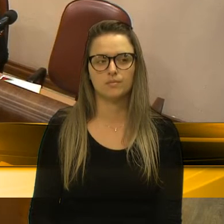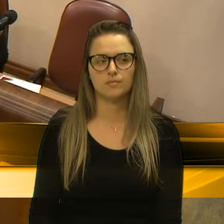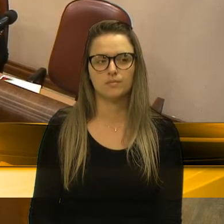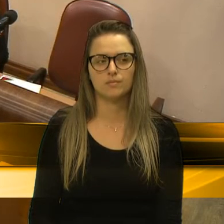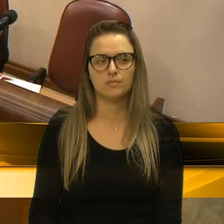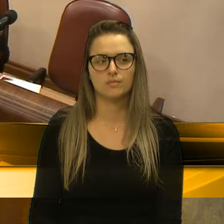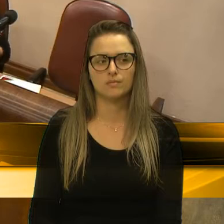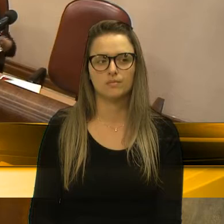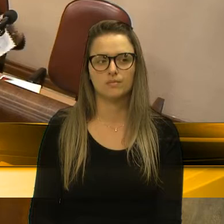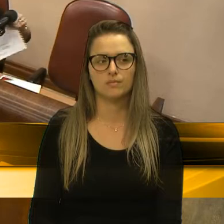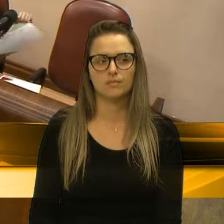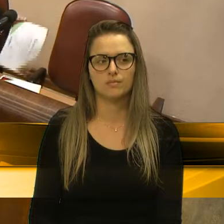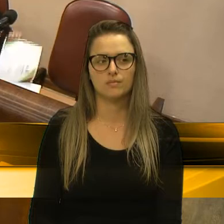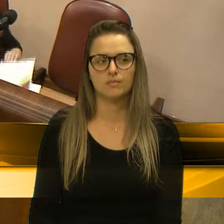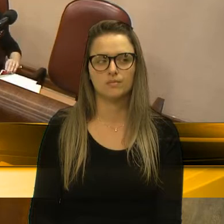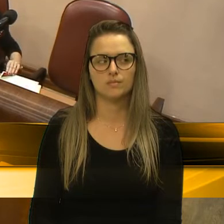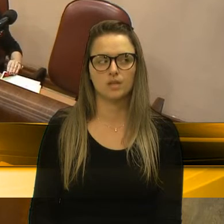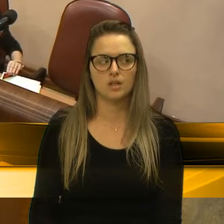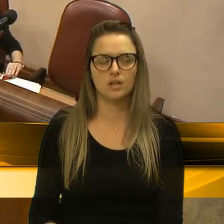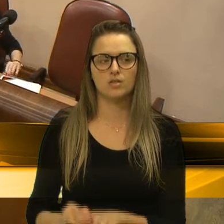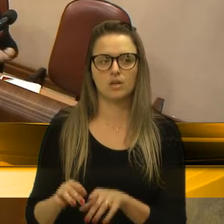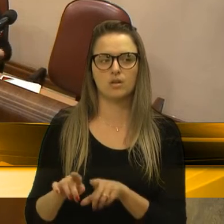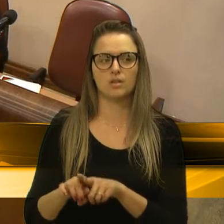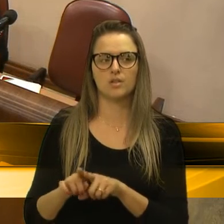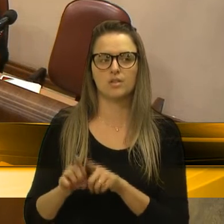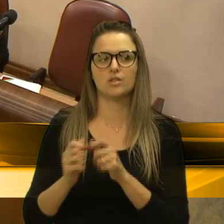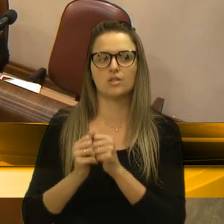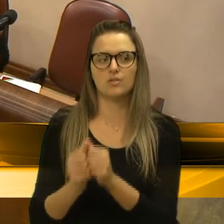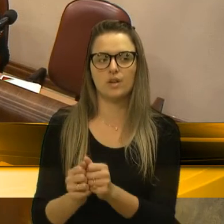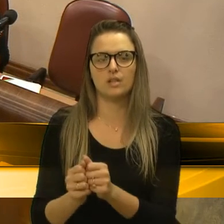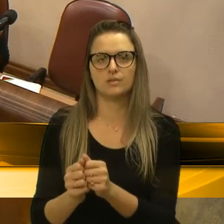sobre o dente senhoras e senhores vereadores